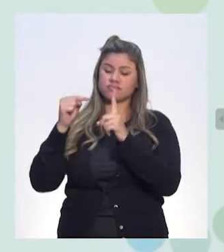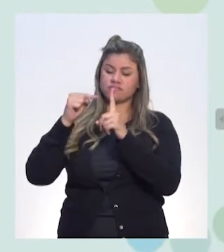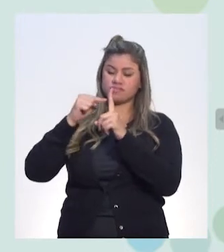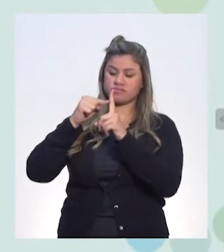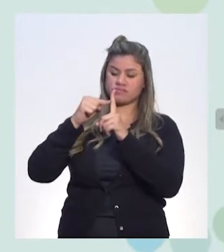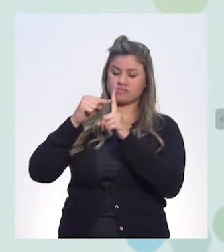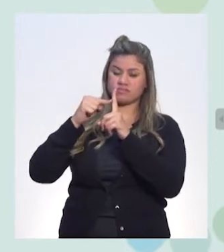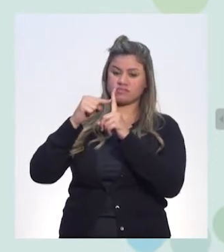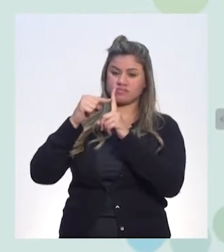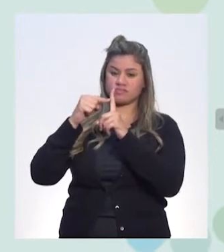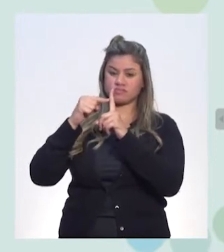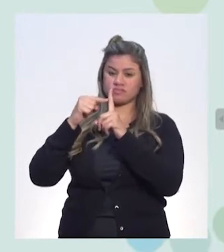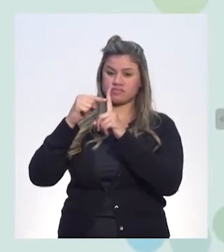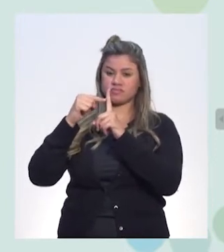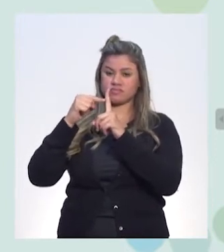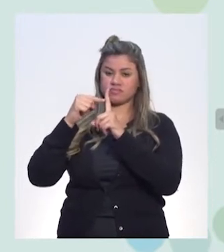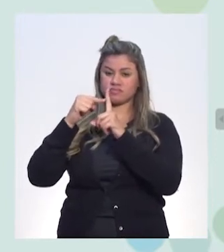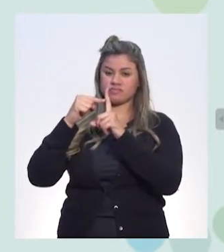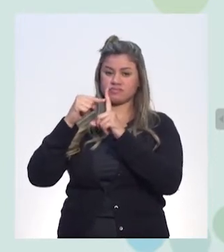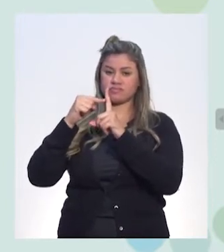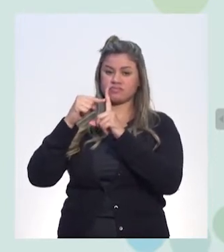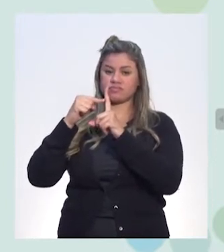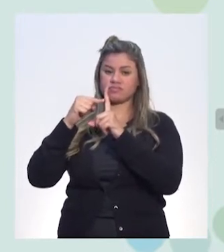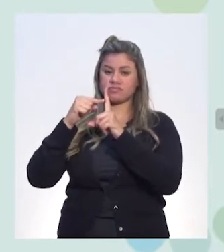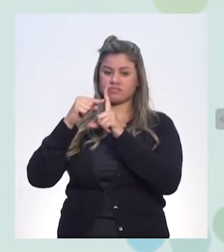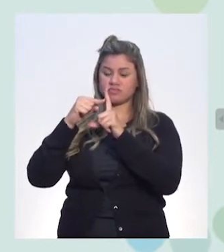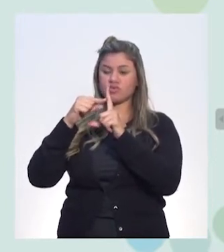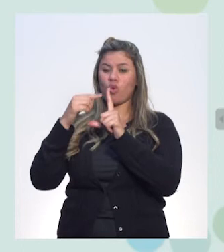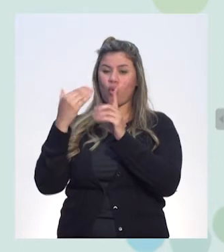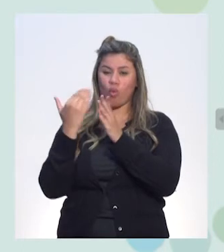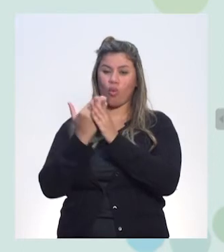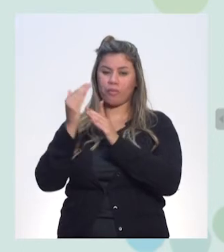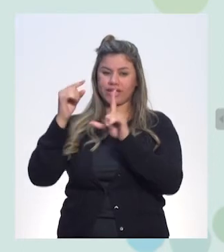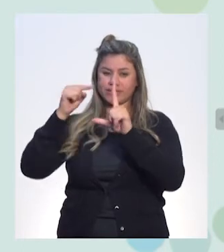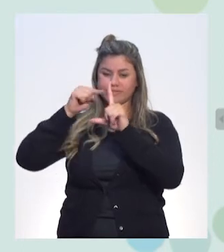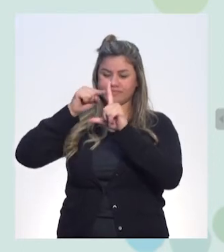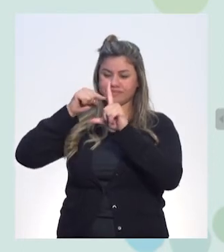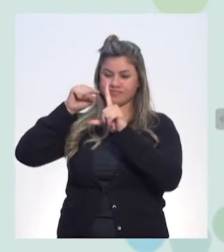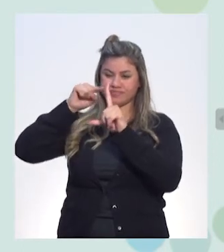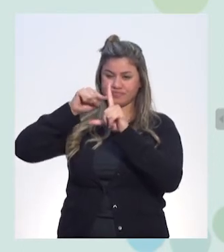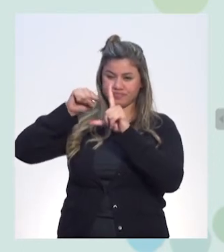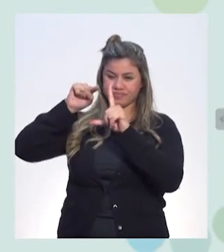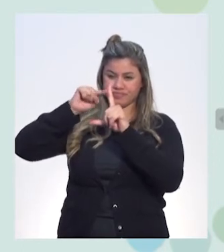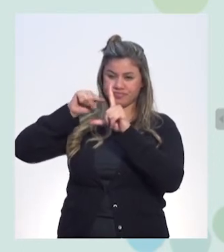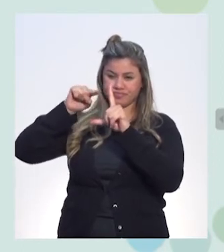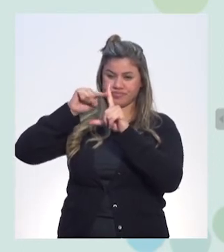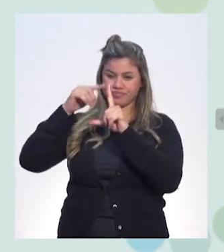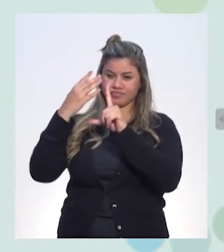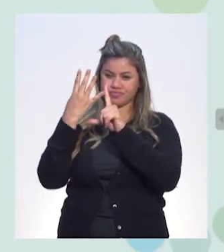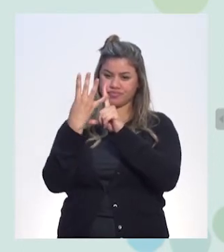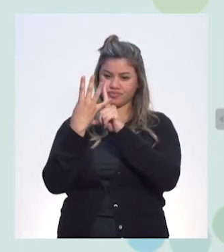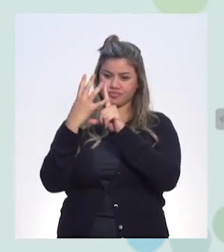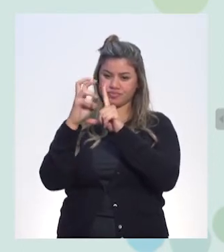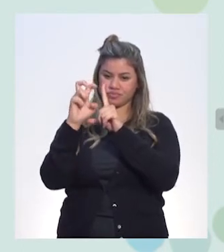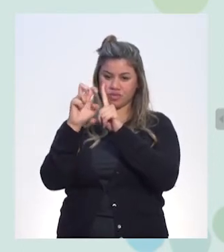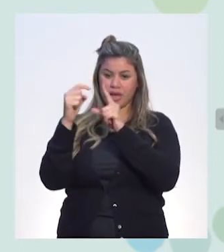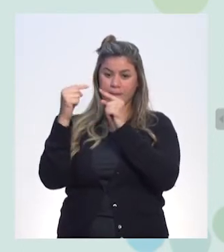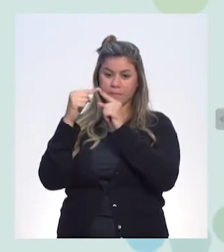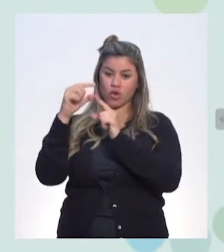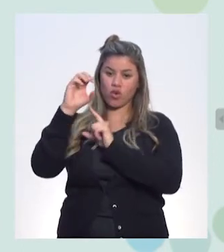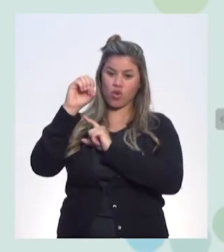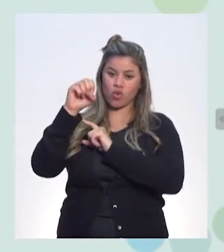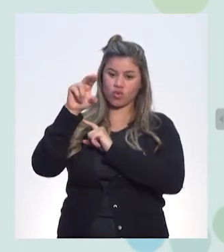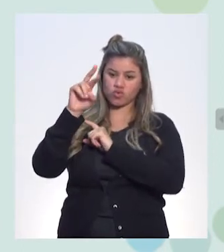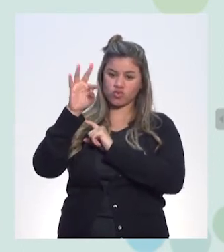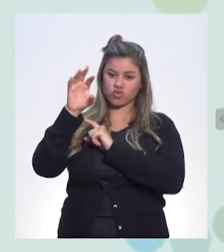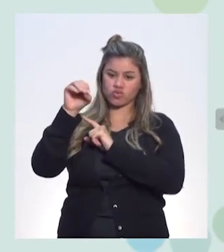ponto é no início da nossa curvinha, ele está exatamente no outono, aí